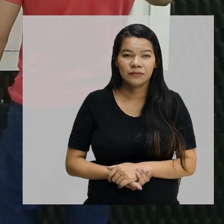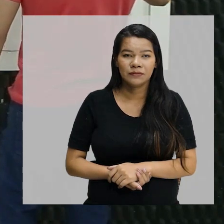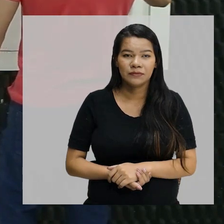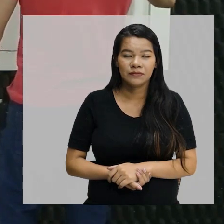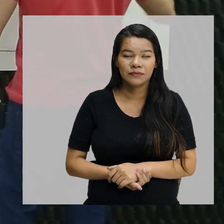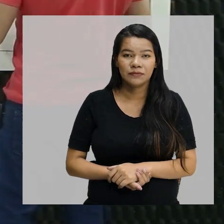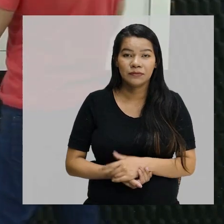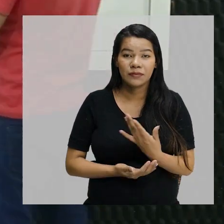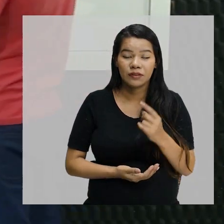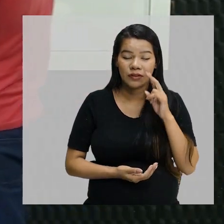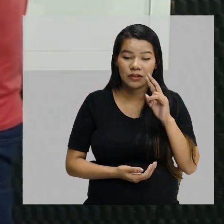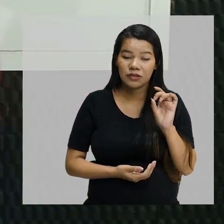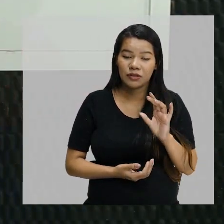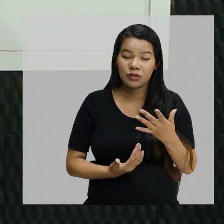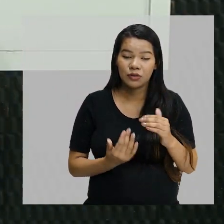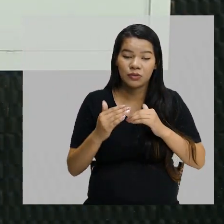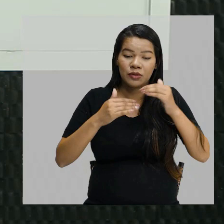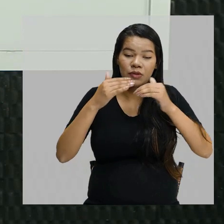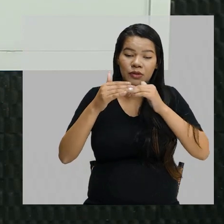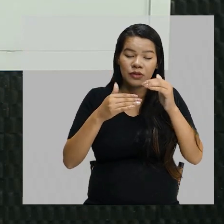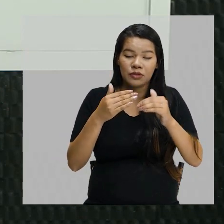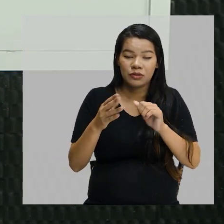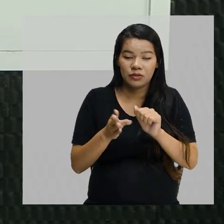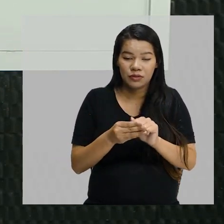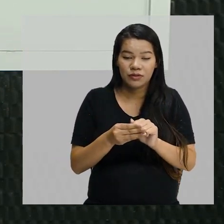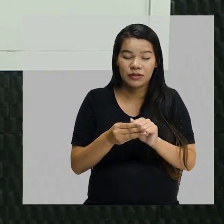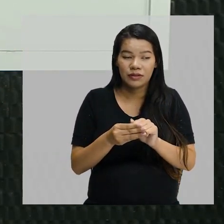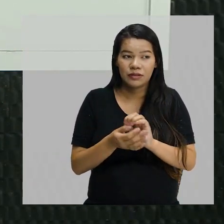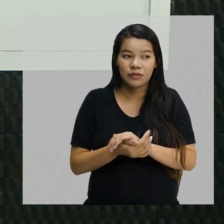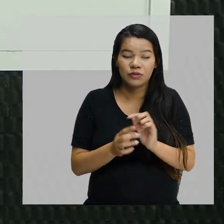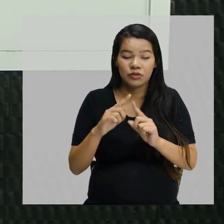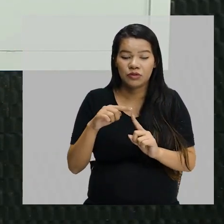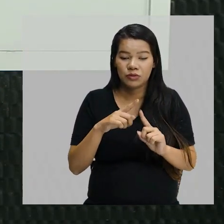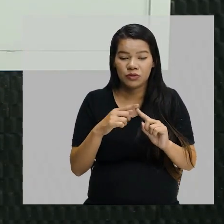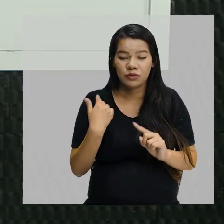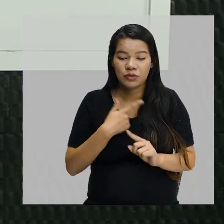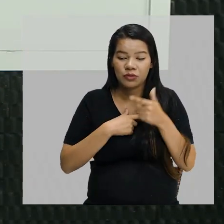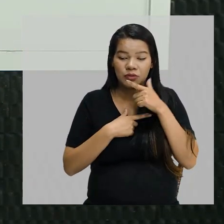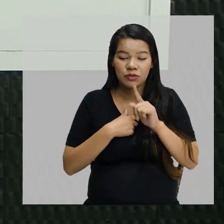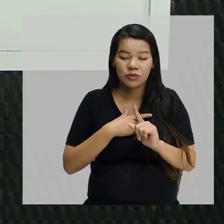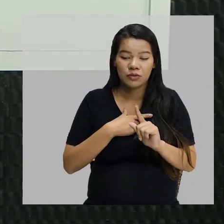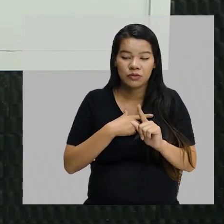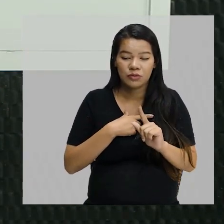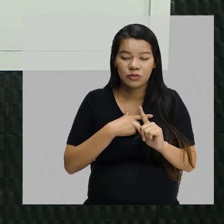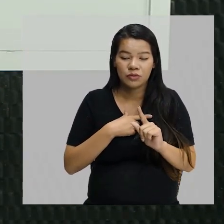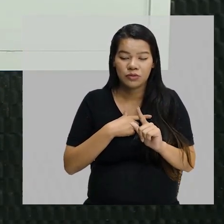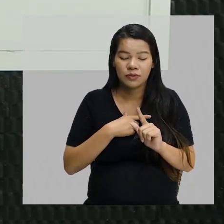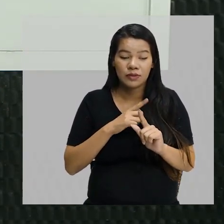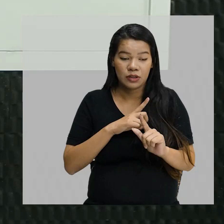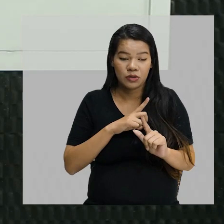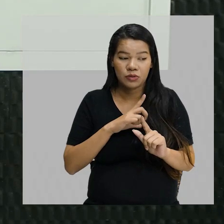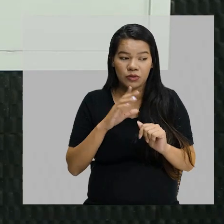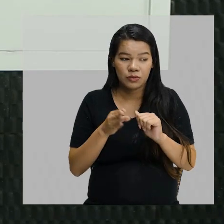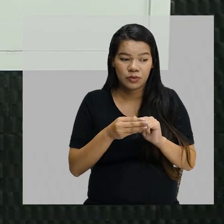Ok então Veja só o processo de conhecimento a formulação com a fórmula né de se obter conhecimento a forma de se fazer conhecimento ela